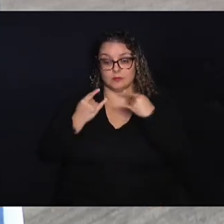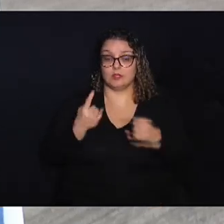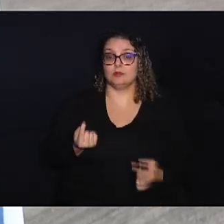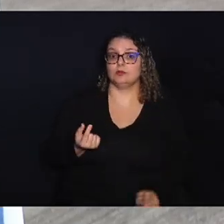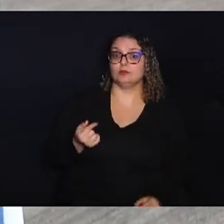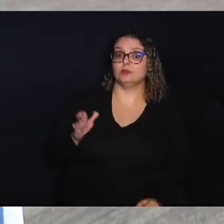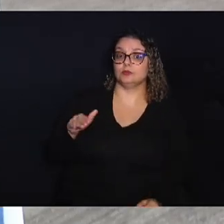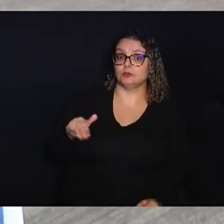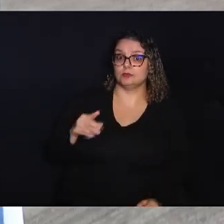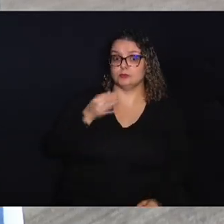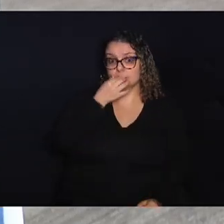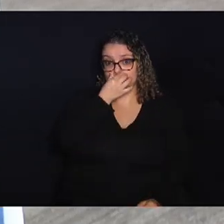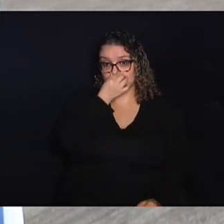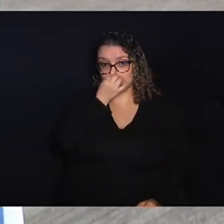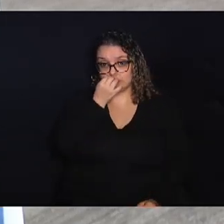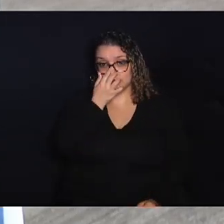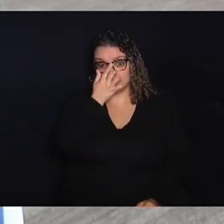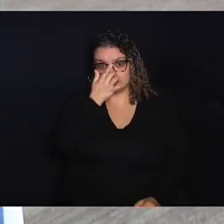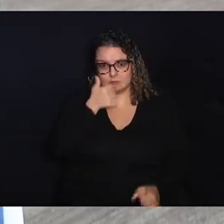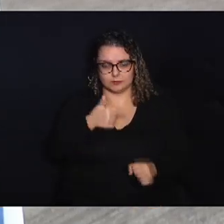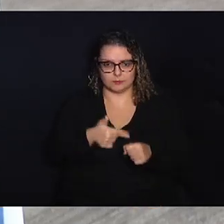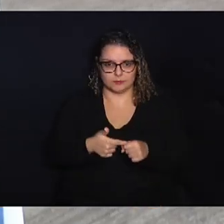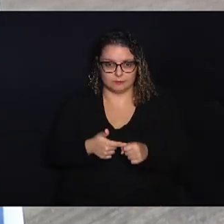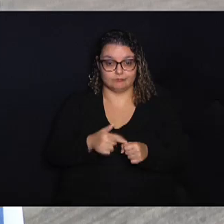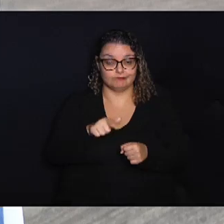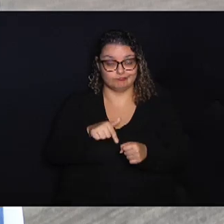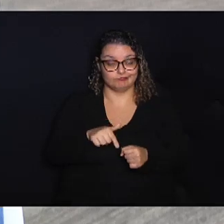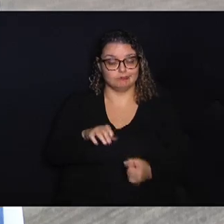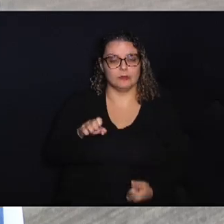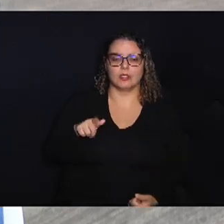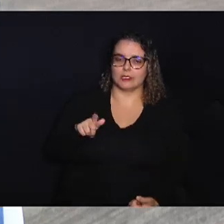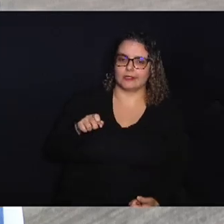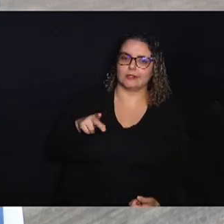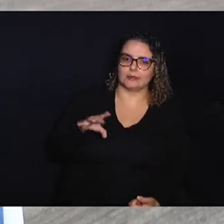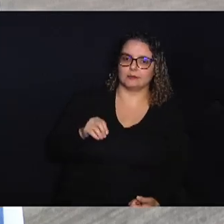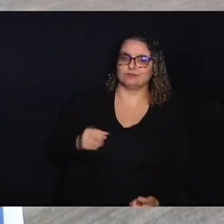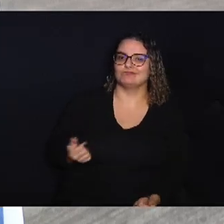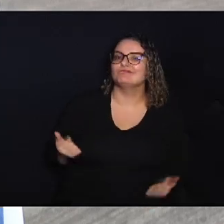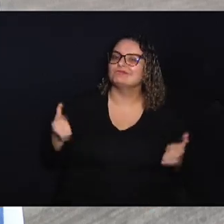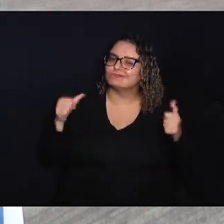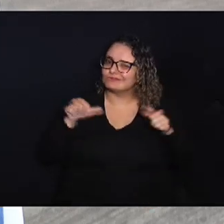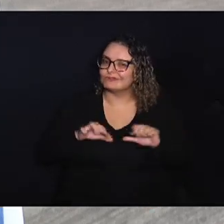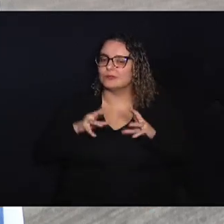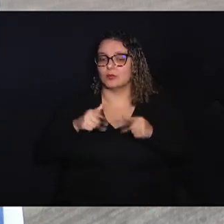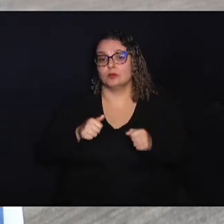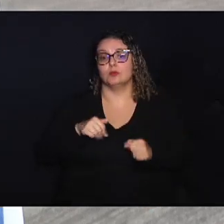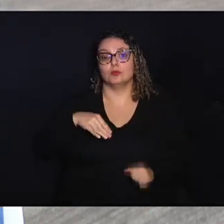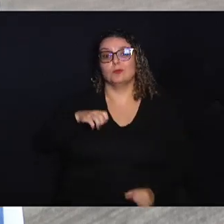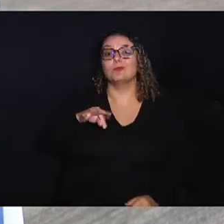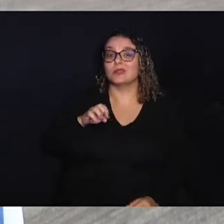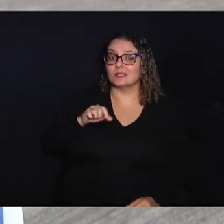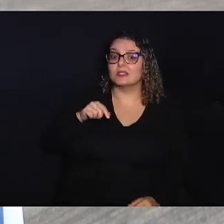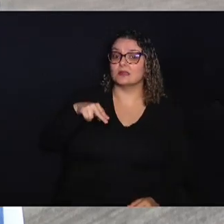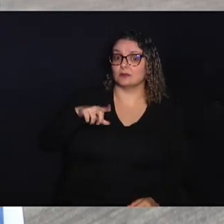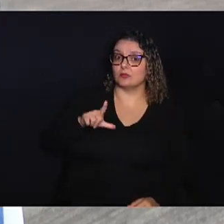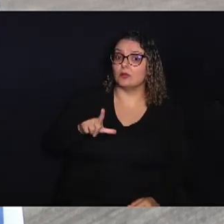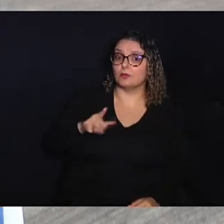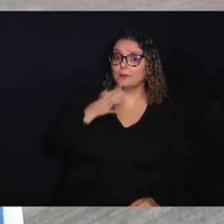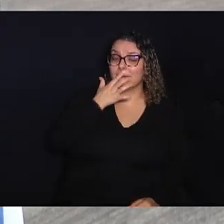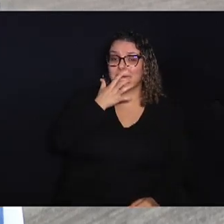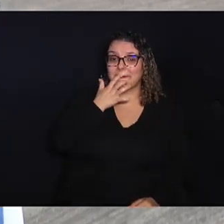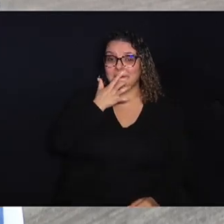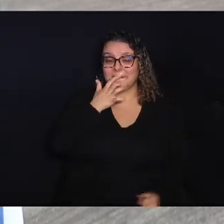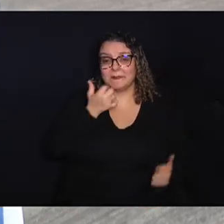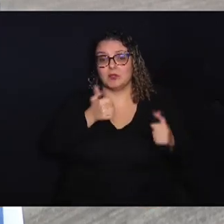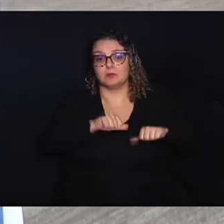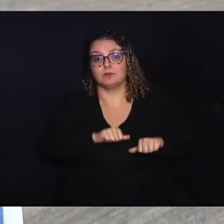do que está no posto, mas você está sendo enganado. Mas o pior desse metanol é que ele tem causado dano tanto à saúde